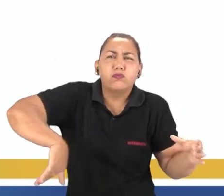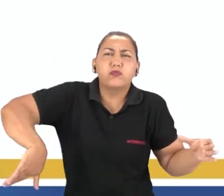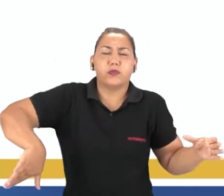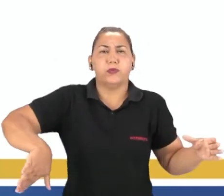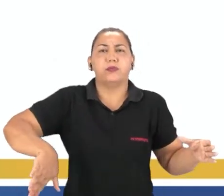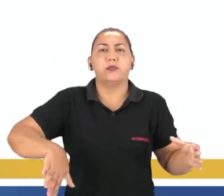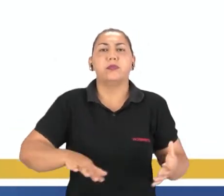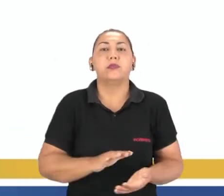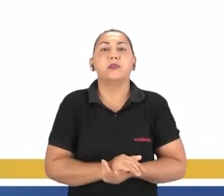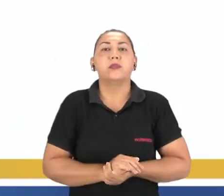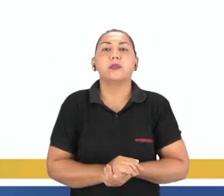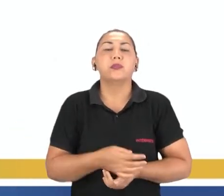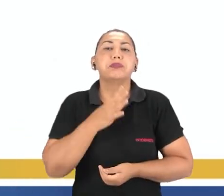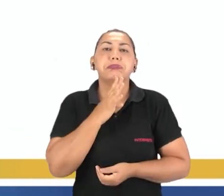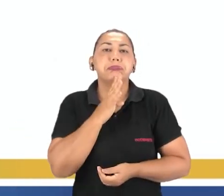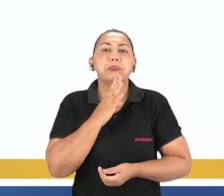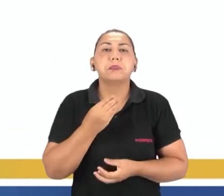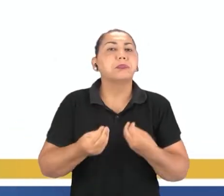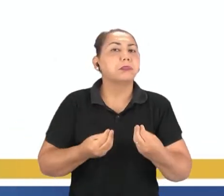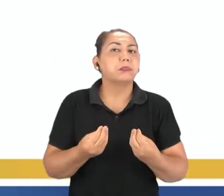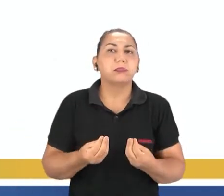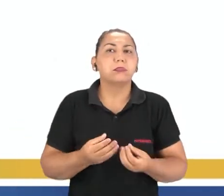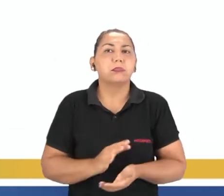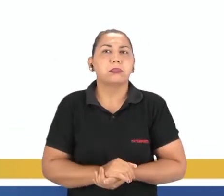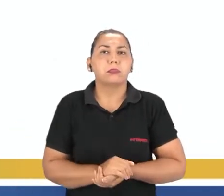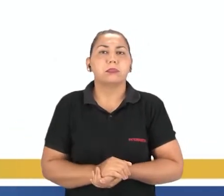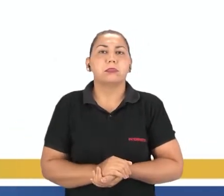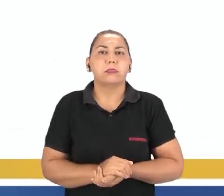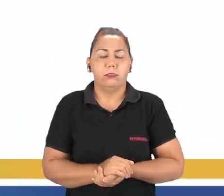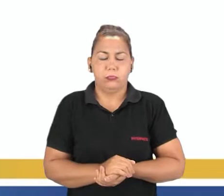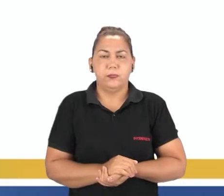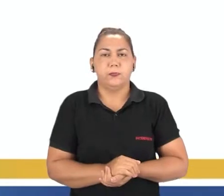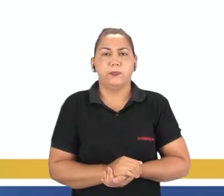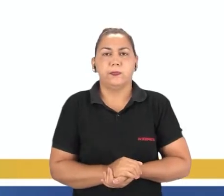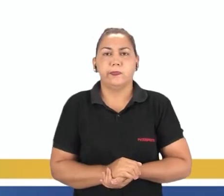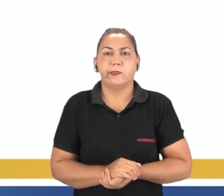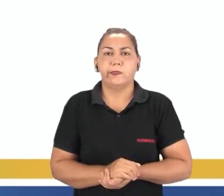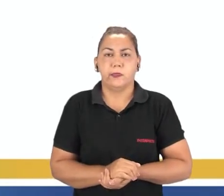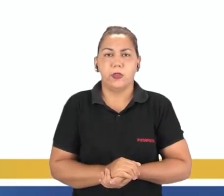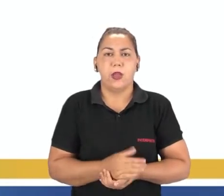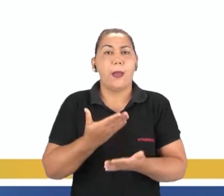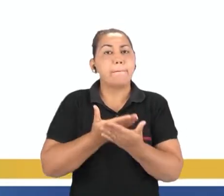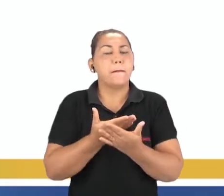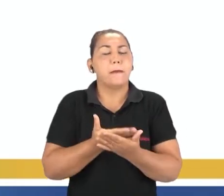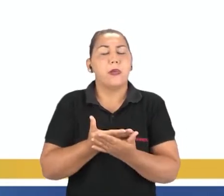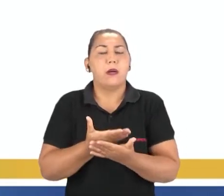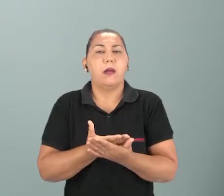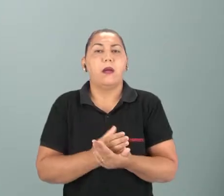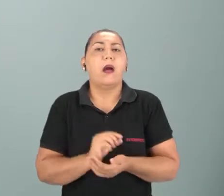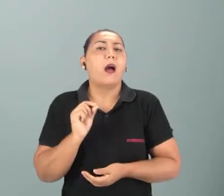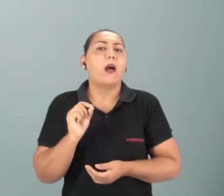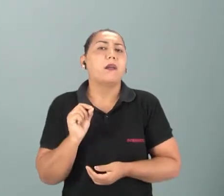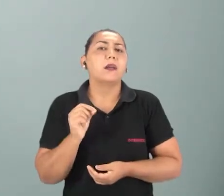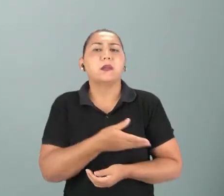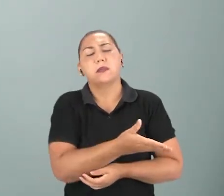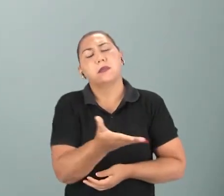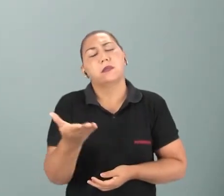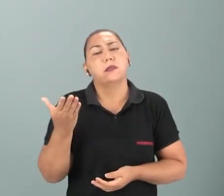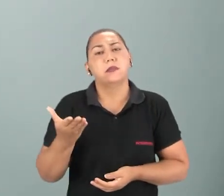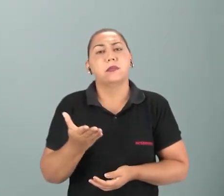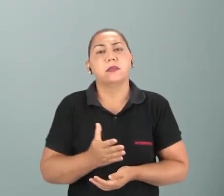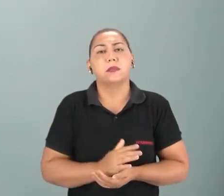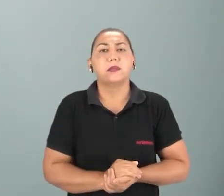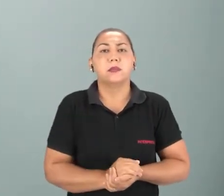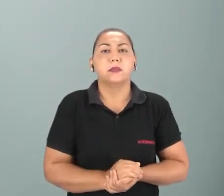não índios é conhecido como? Então, pessoal, de acordo com a nossa aula, o que vocês